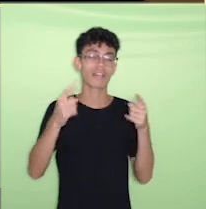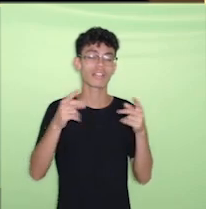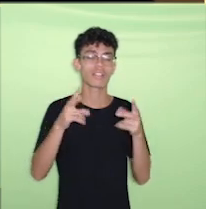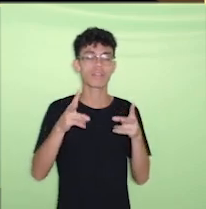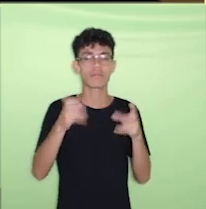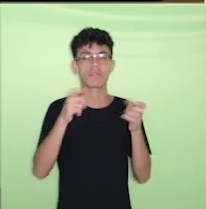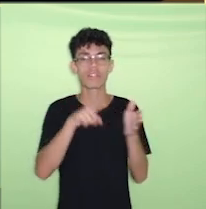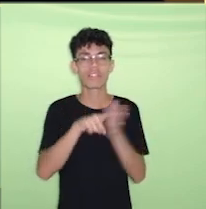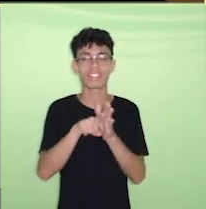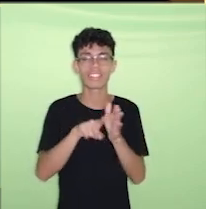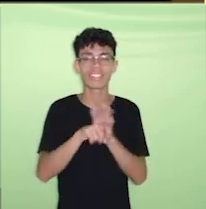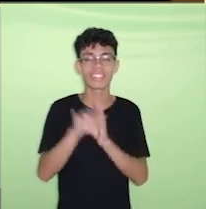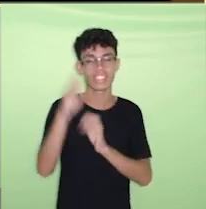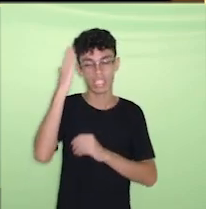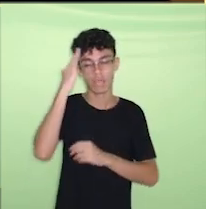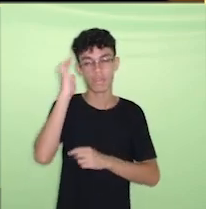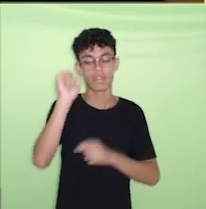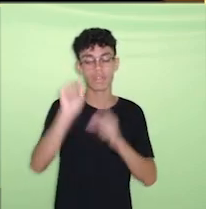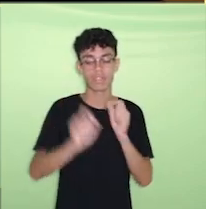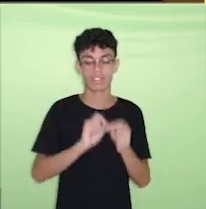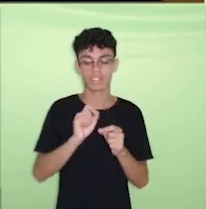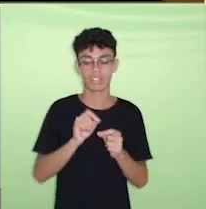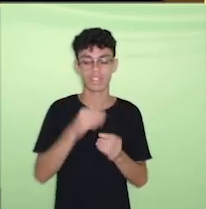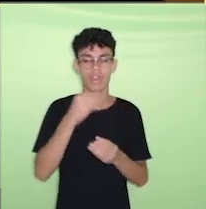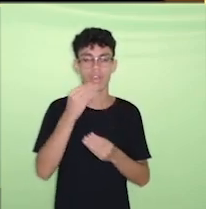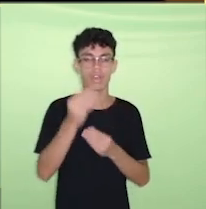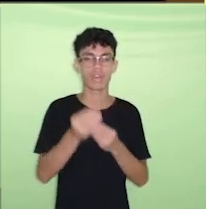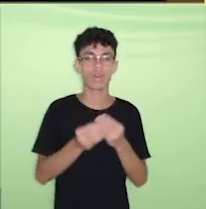observei, sabe o quê?